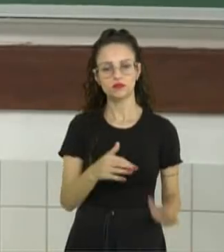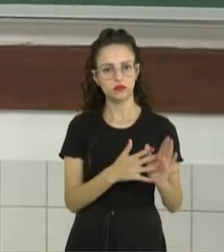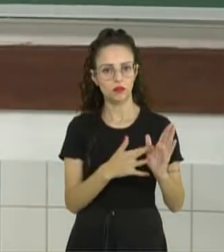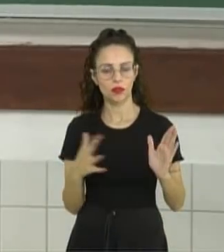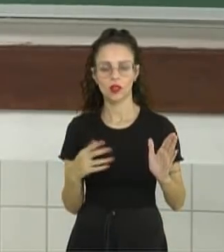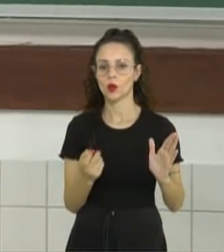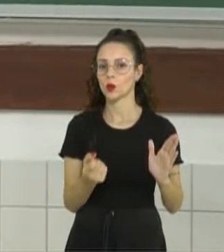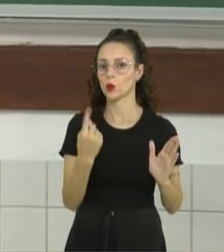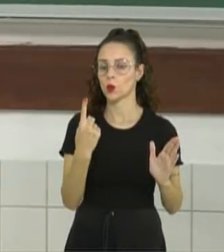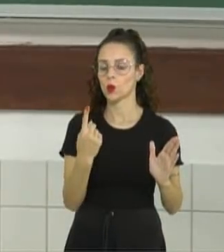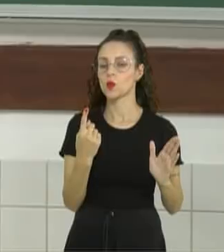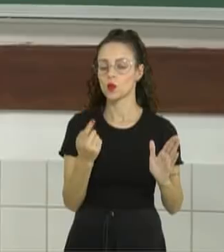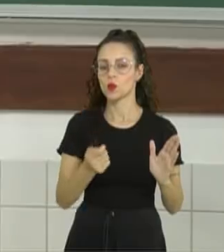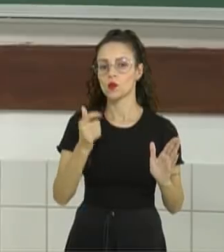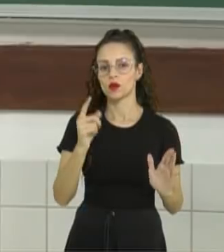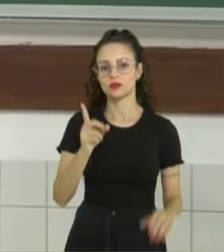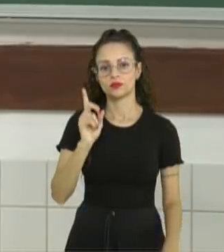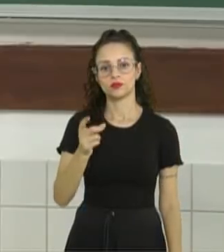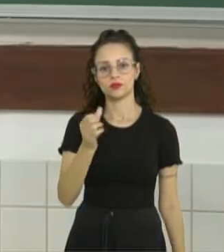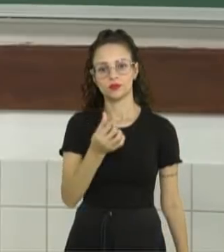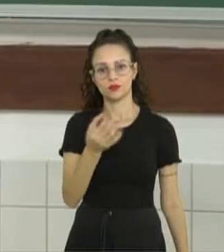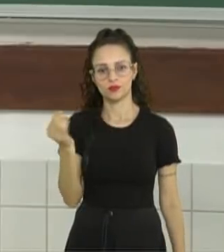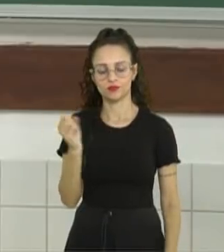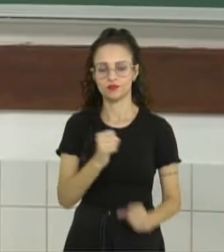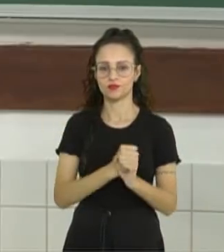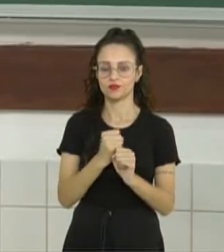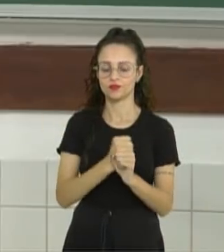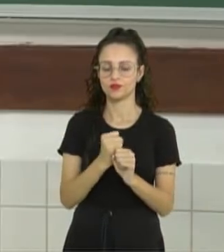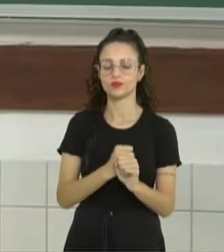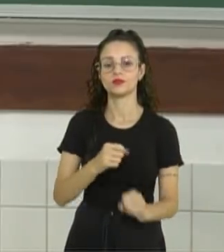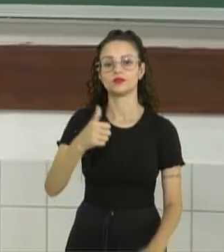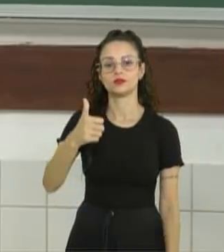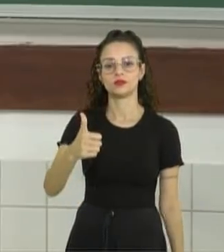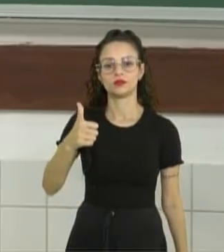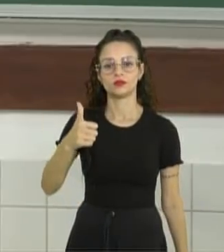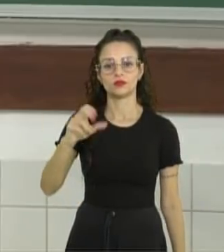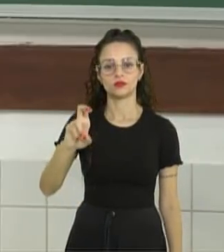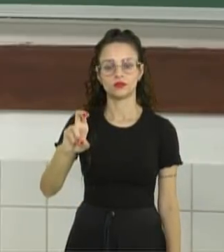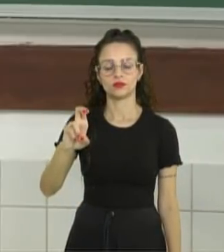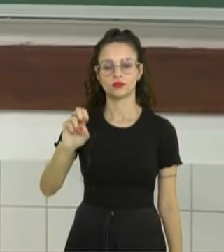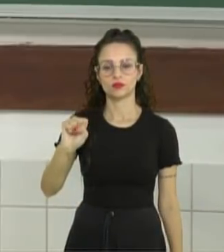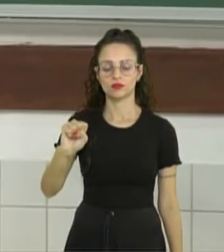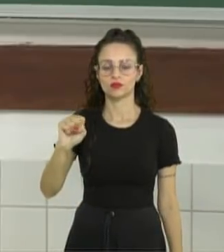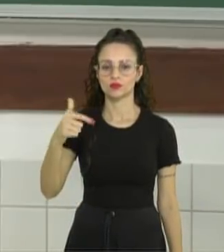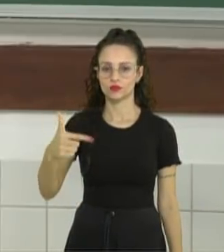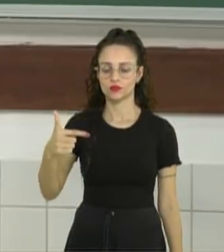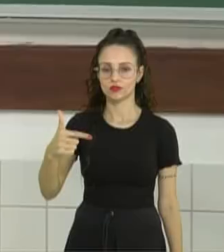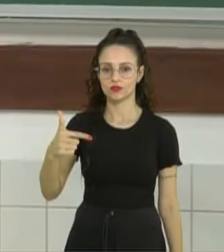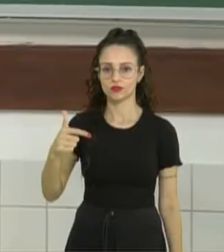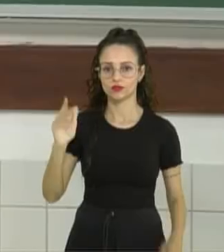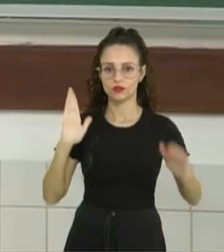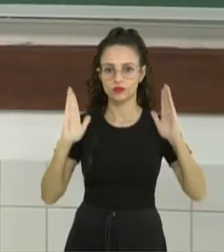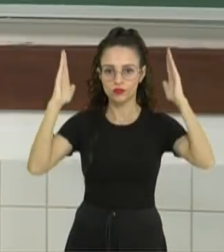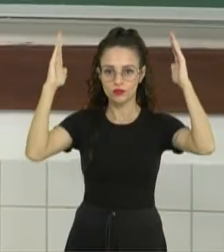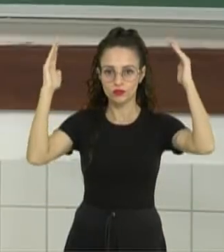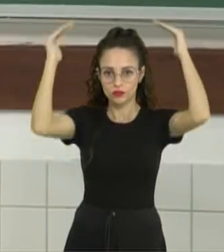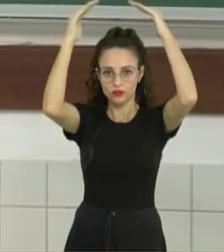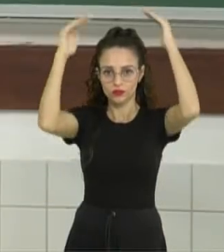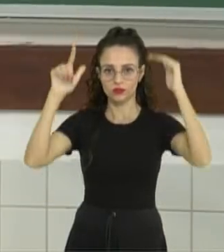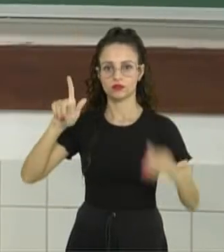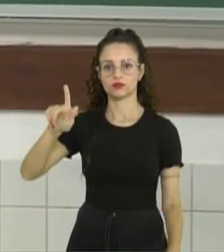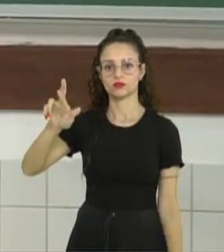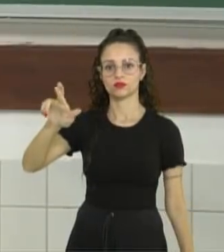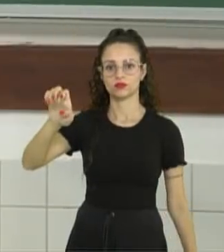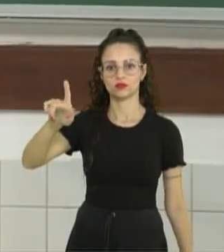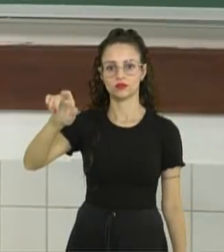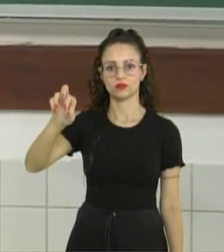1.500, 1.600 anos, né? O calendário juliano. Em 1582, o Papa Gregório resolve estabelecer um padrão de um